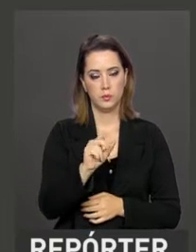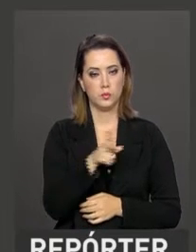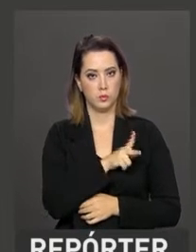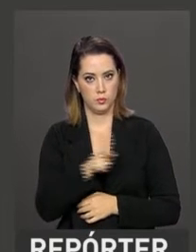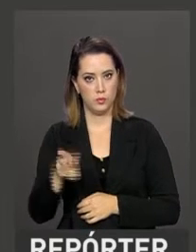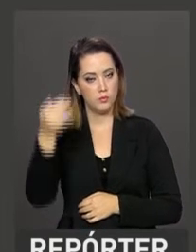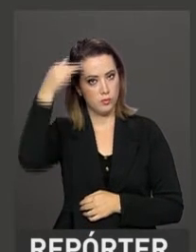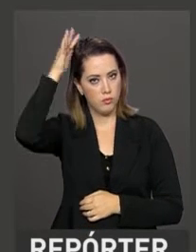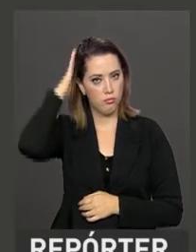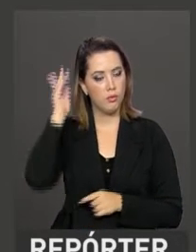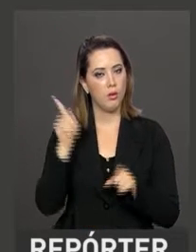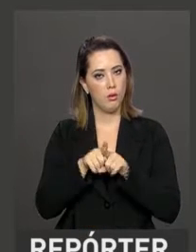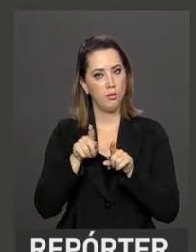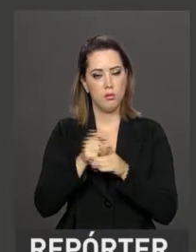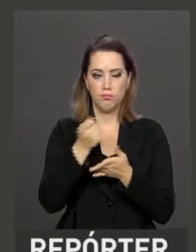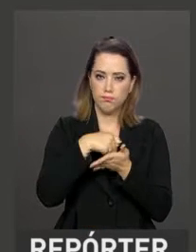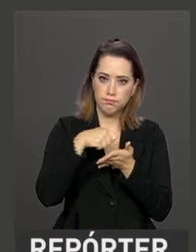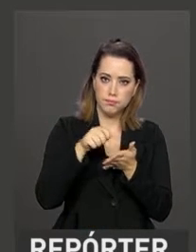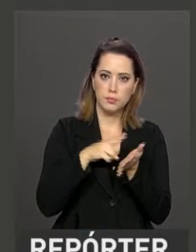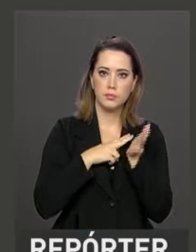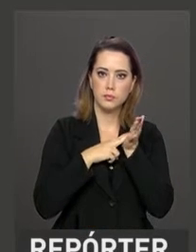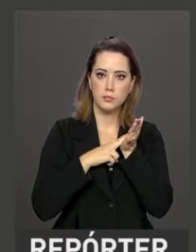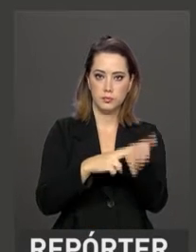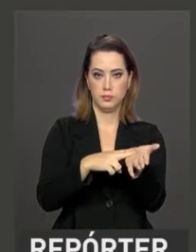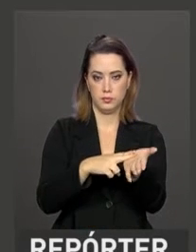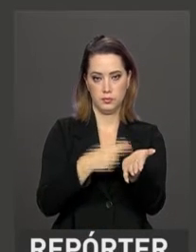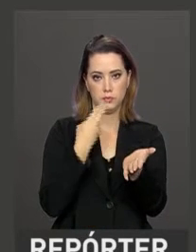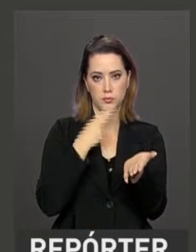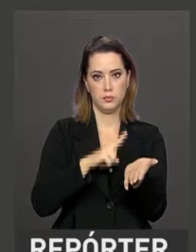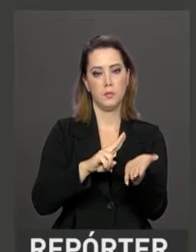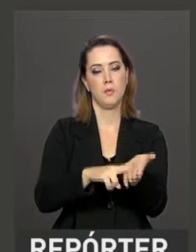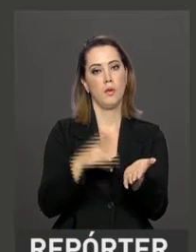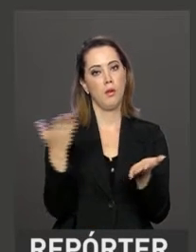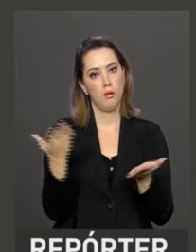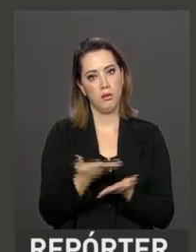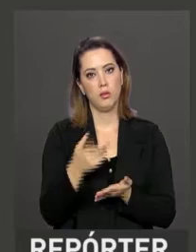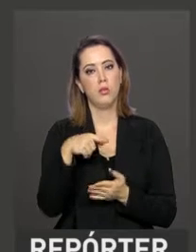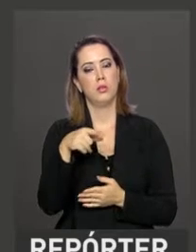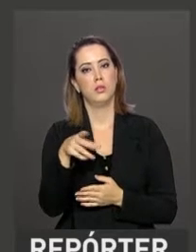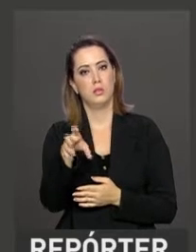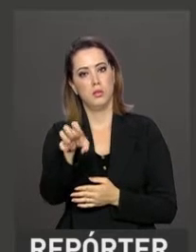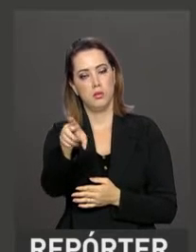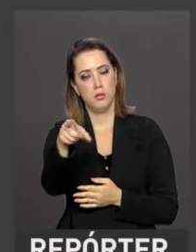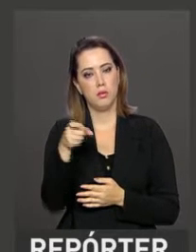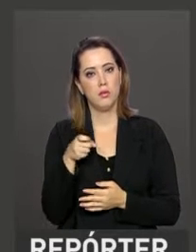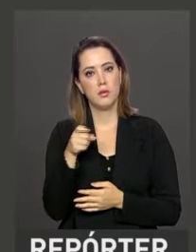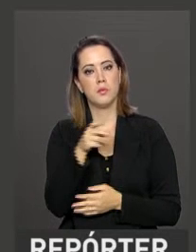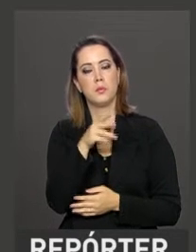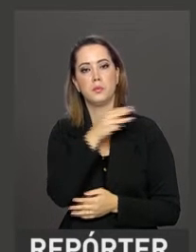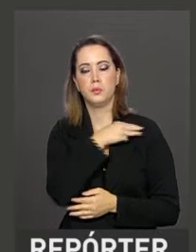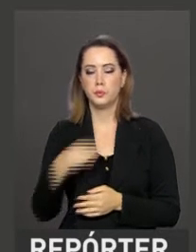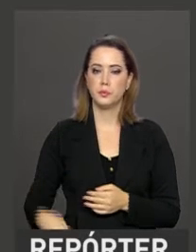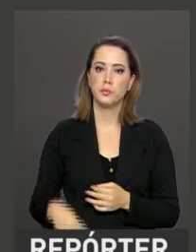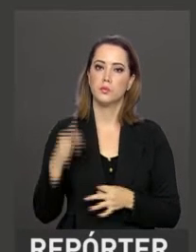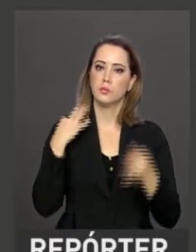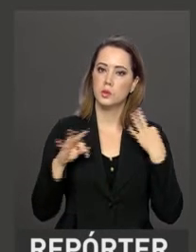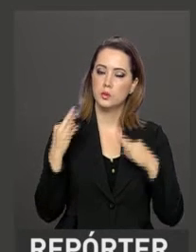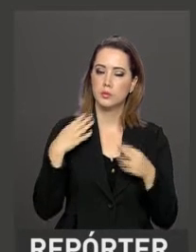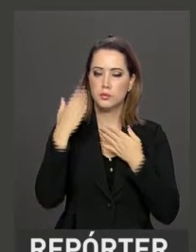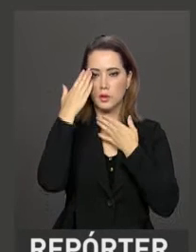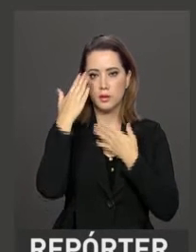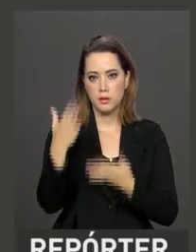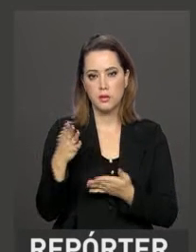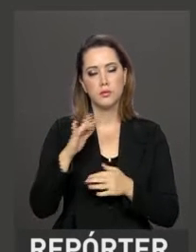michel temer também escreveu uma carta ao agora ex ministro do turismo em que agradece a sua lealdade à sua dedicação